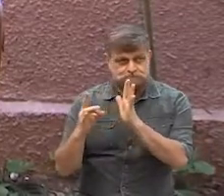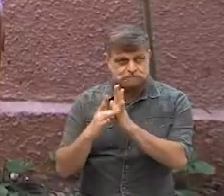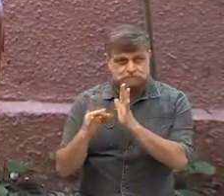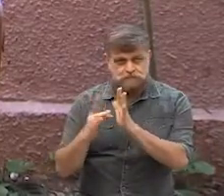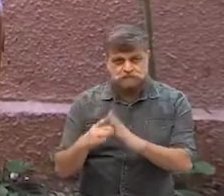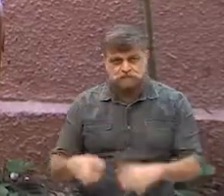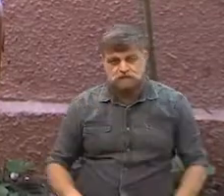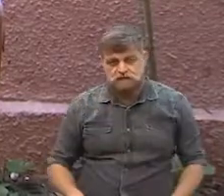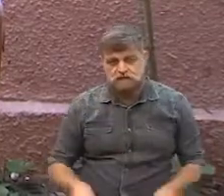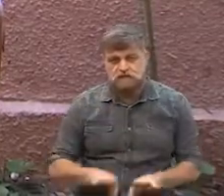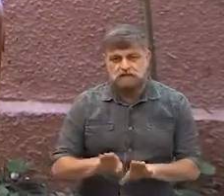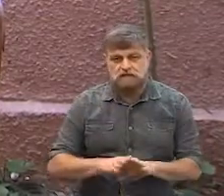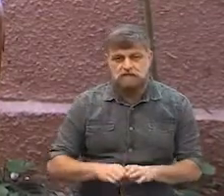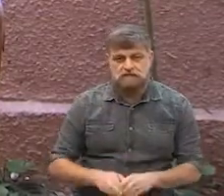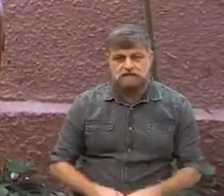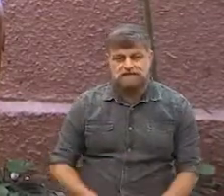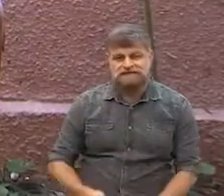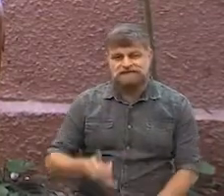e lata,